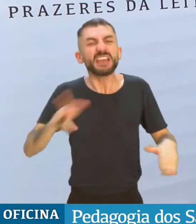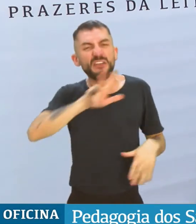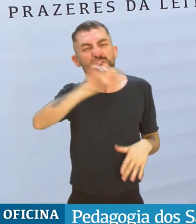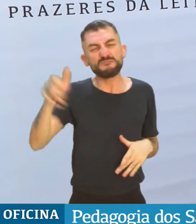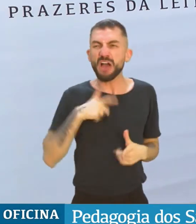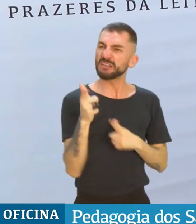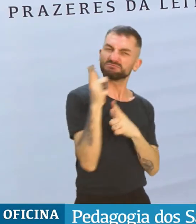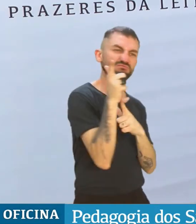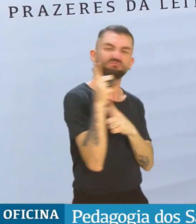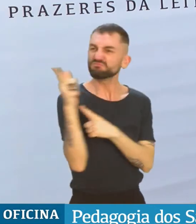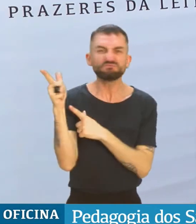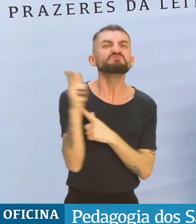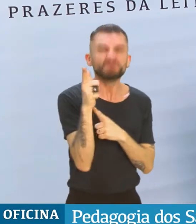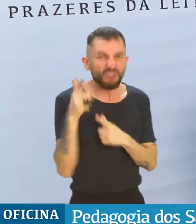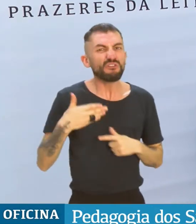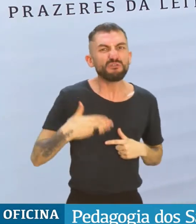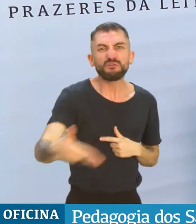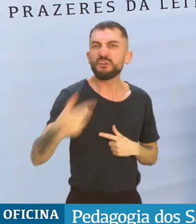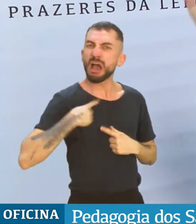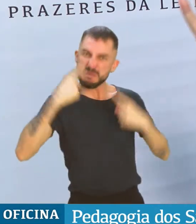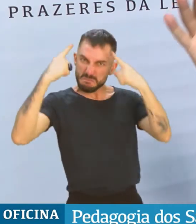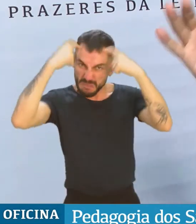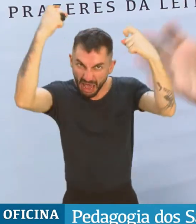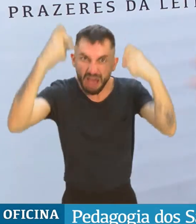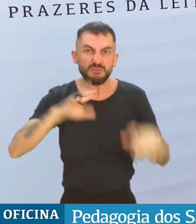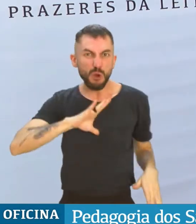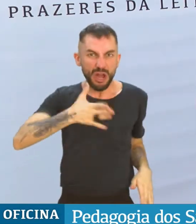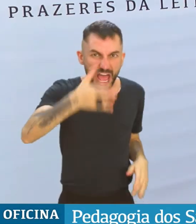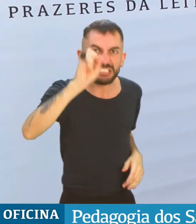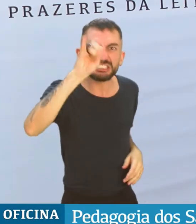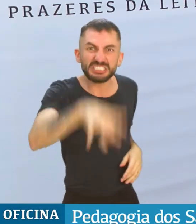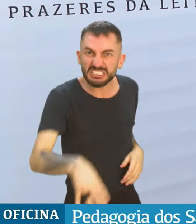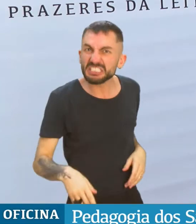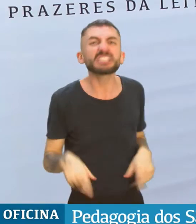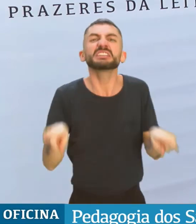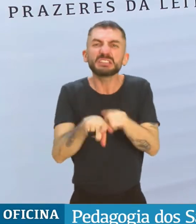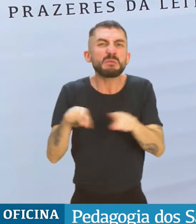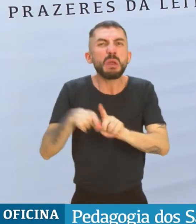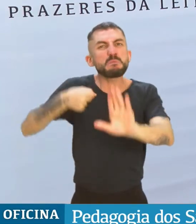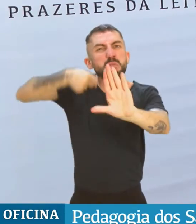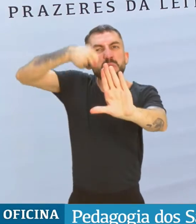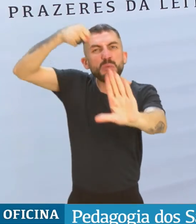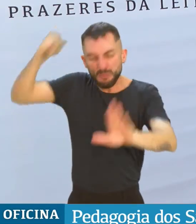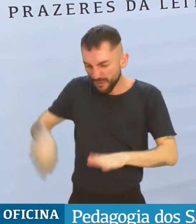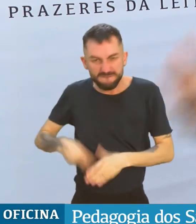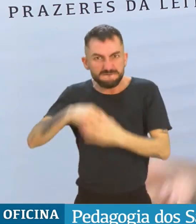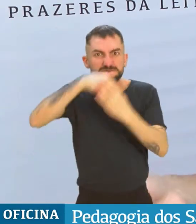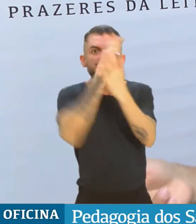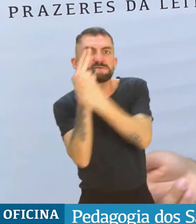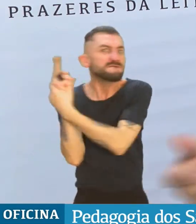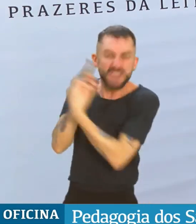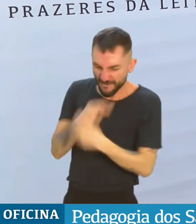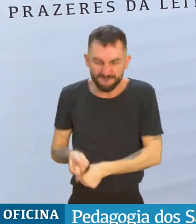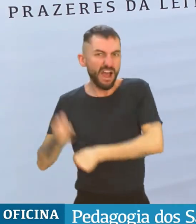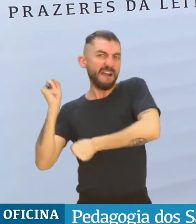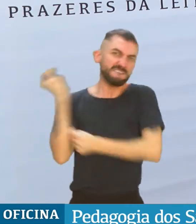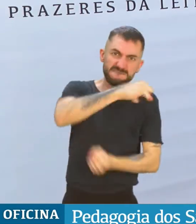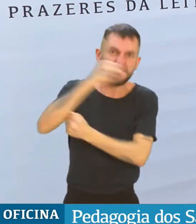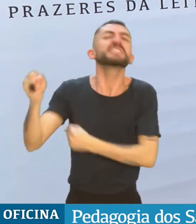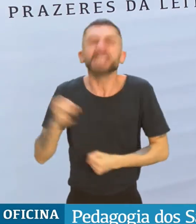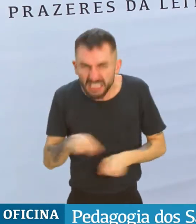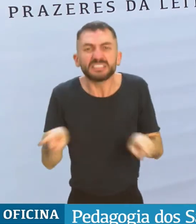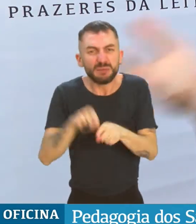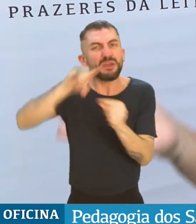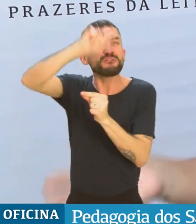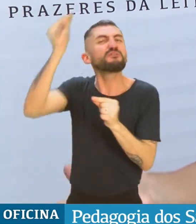atirador. Determinado a ser brabo, espadeiro de horror, sapecador de bufete, brigador de canivete, faca, peixeira e facão, de trinchete e